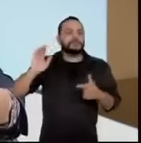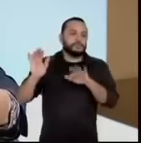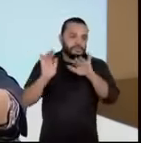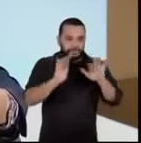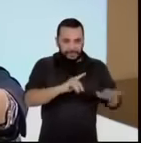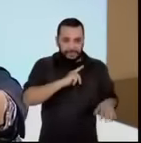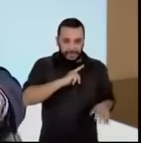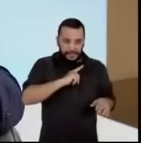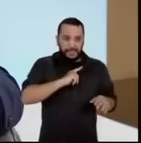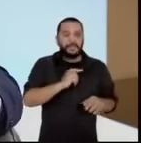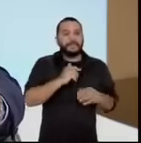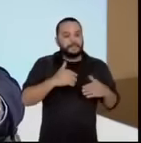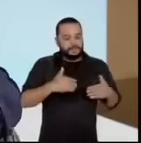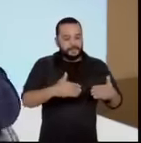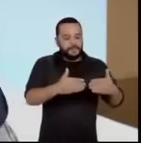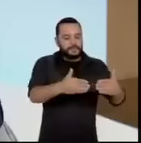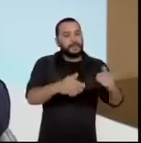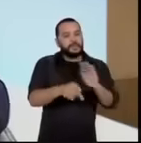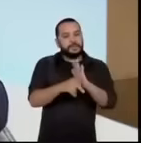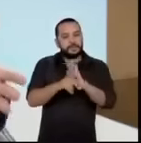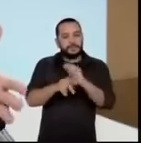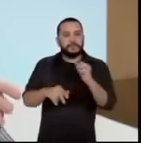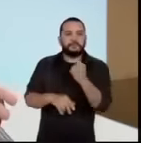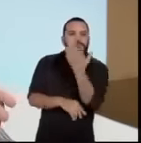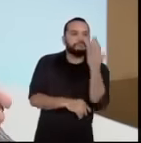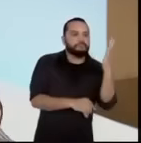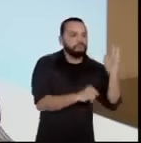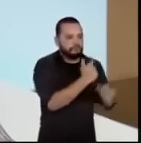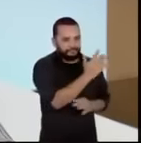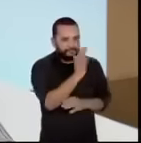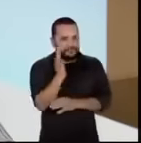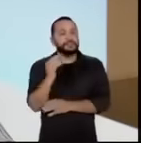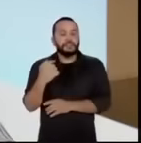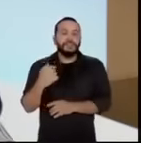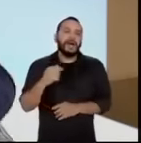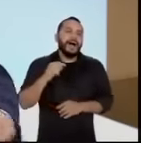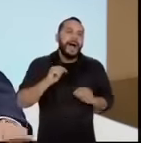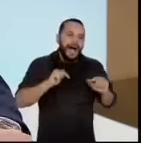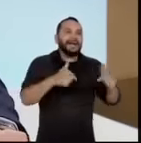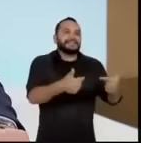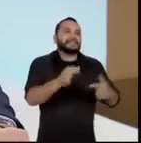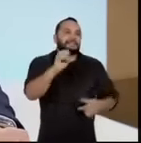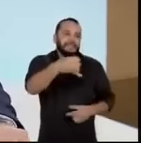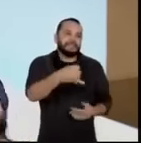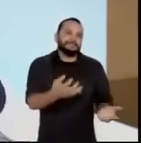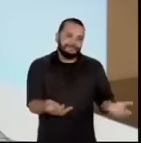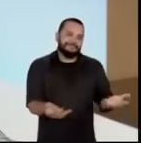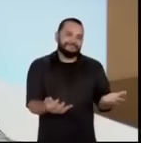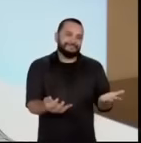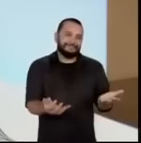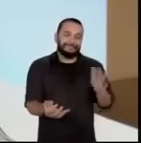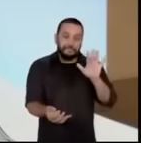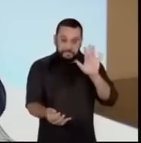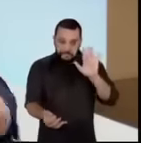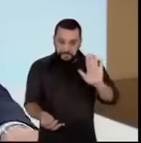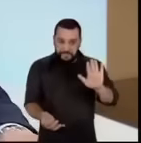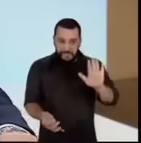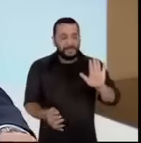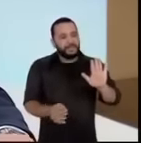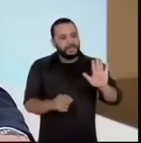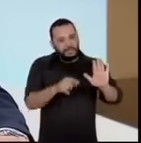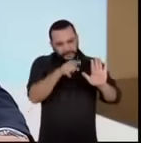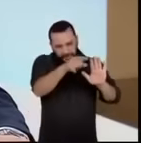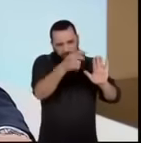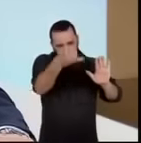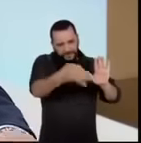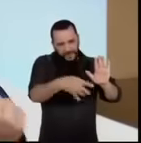a qual se subordina a mim, que ministro, as medidas foram tomadas. Eu queria colocar um ponto importante que diz respeito a exatamente esse